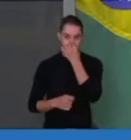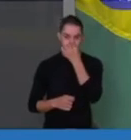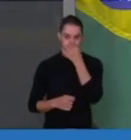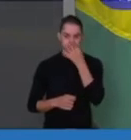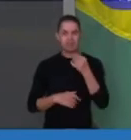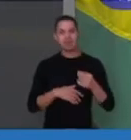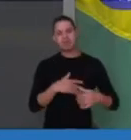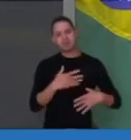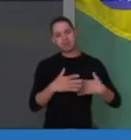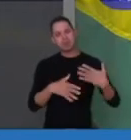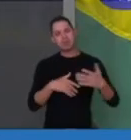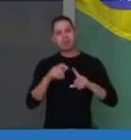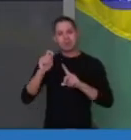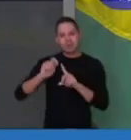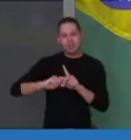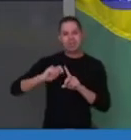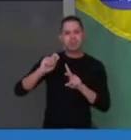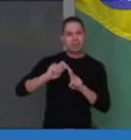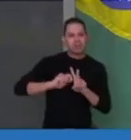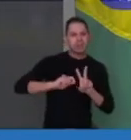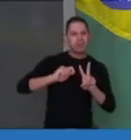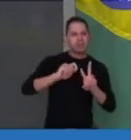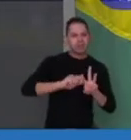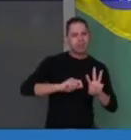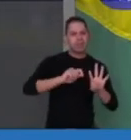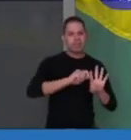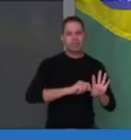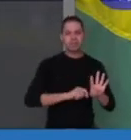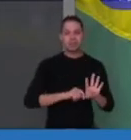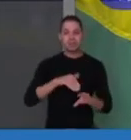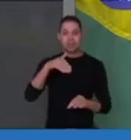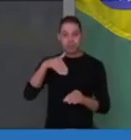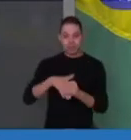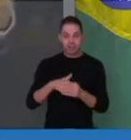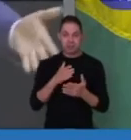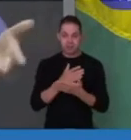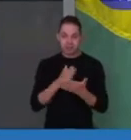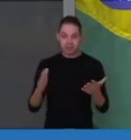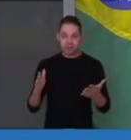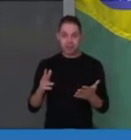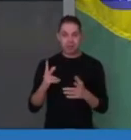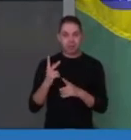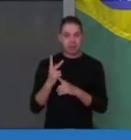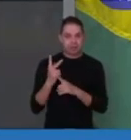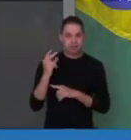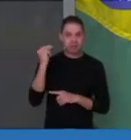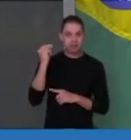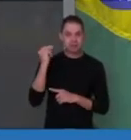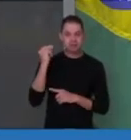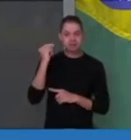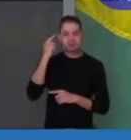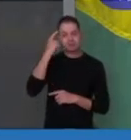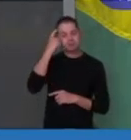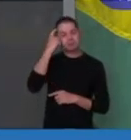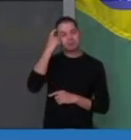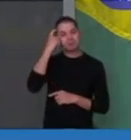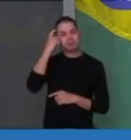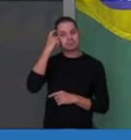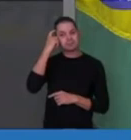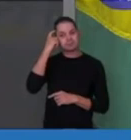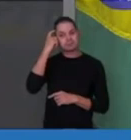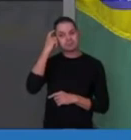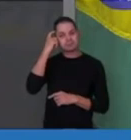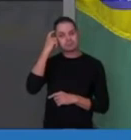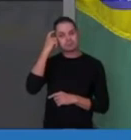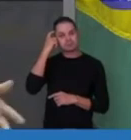continuaram. Cada mês uma narrativa. Terminou a eleição, eles venceram, veio a reeleição, eles